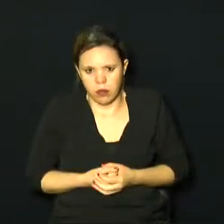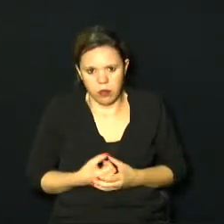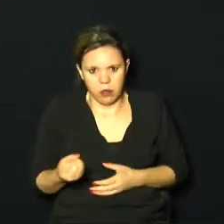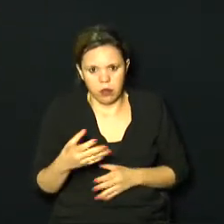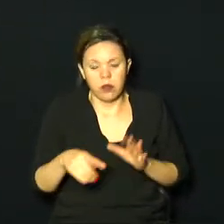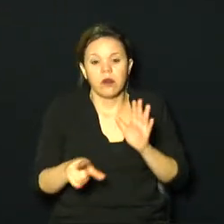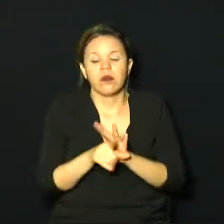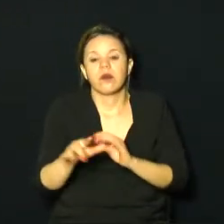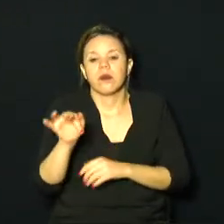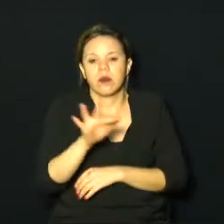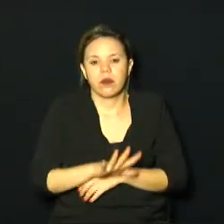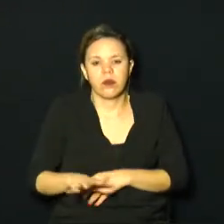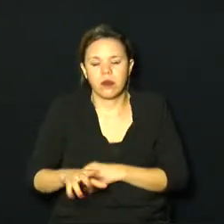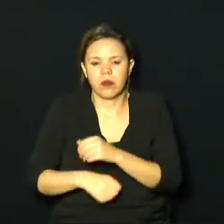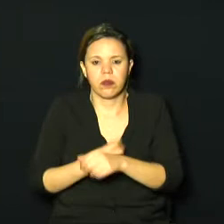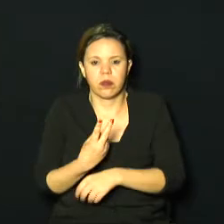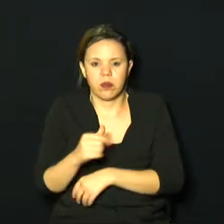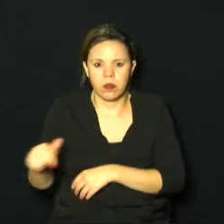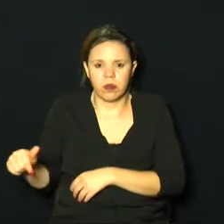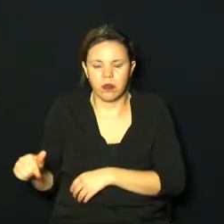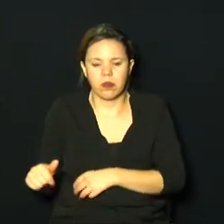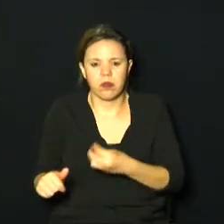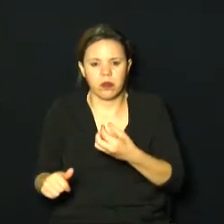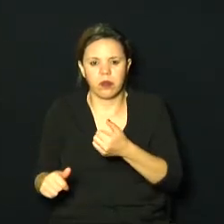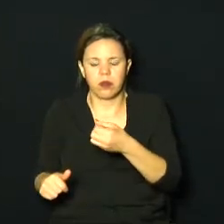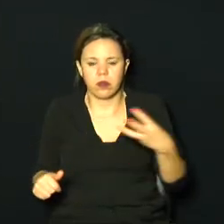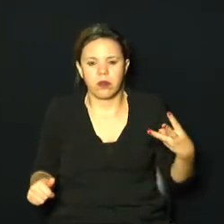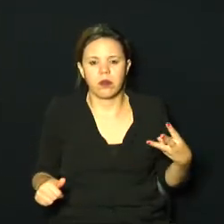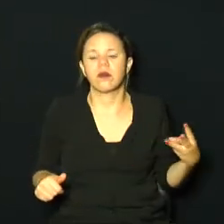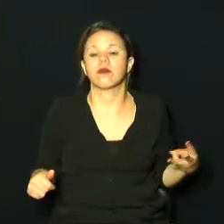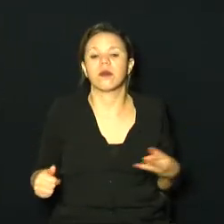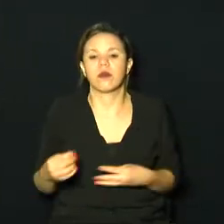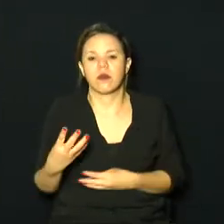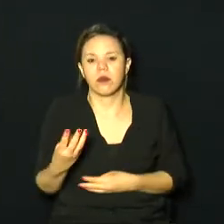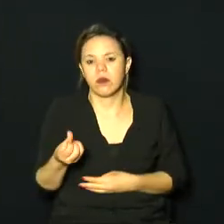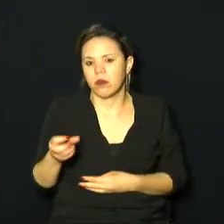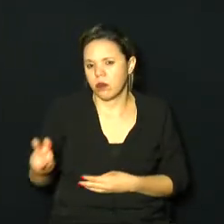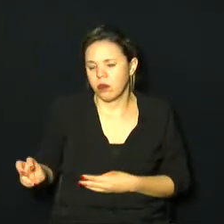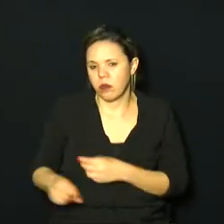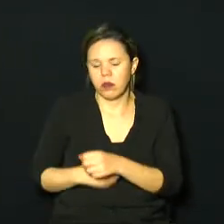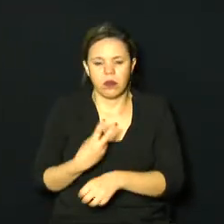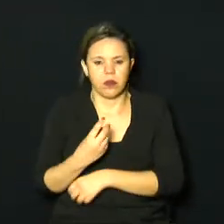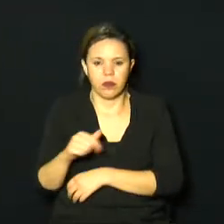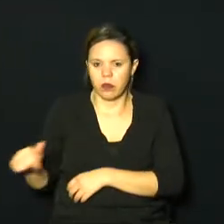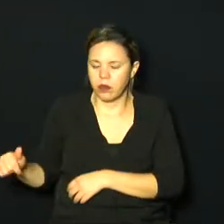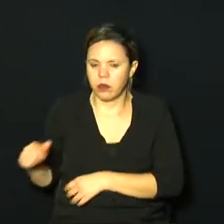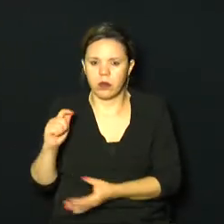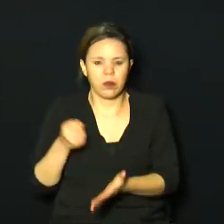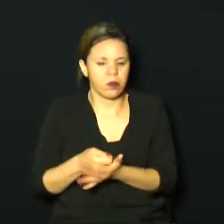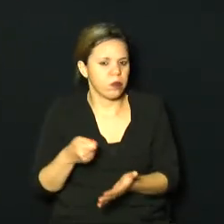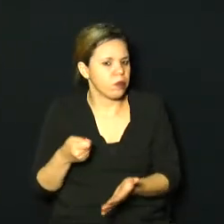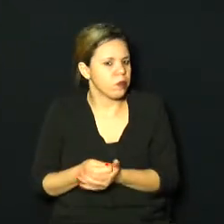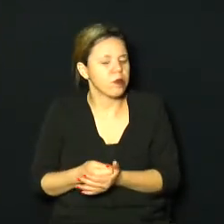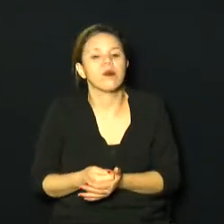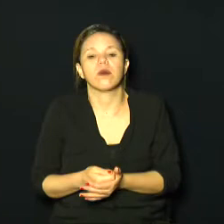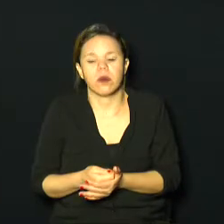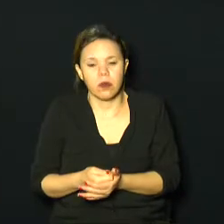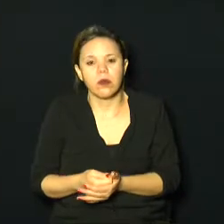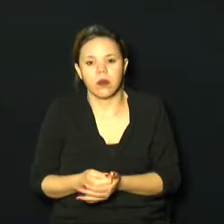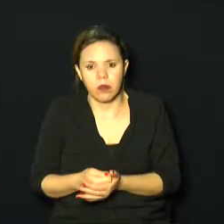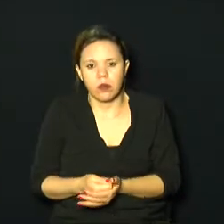lei federal de 2017, a Lei 13.465 de 2017, que obriga, não é que permite,